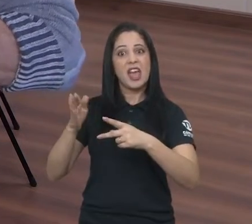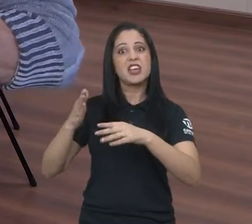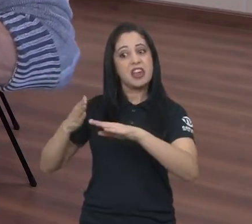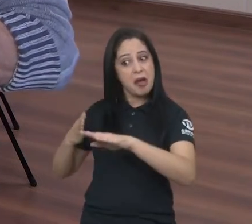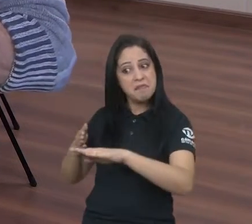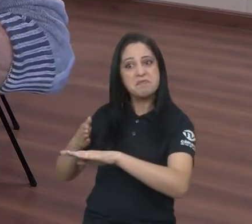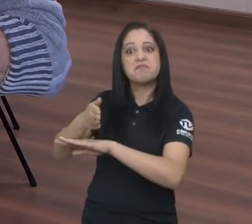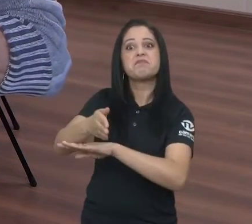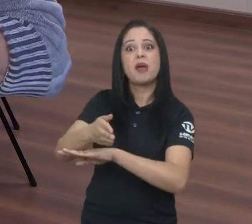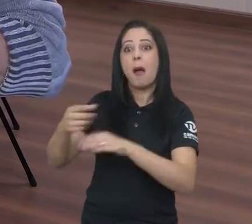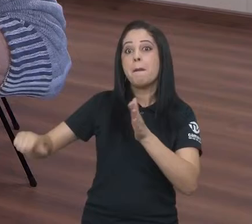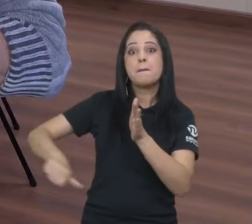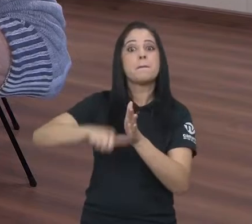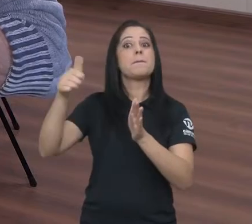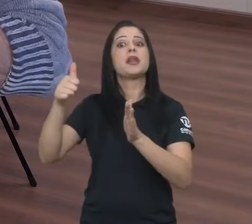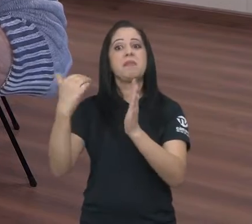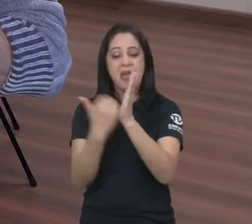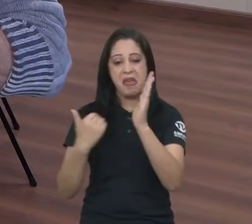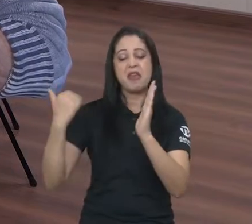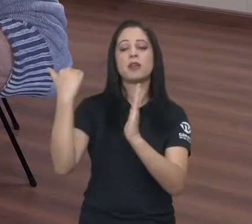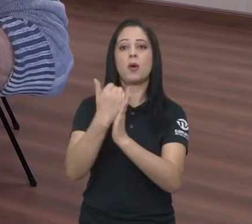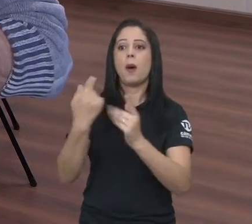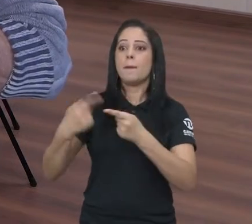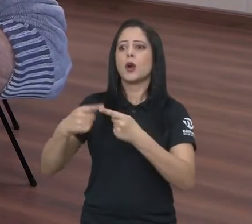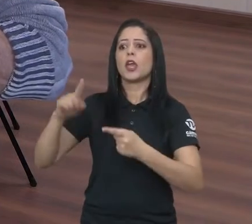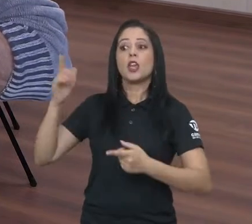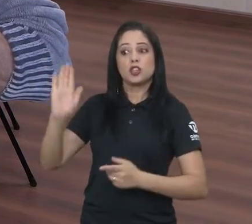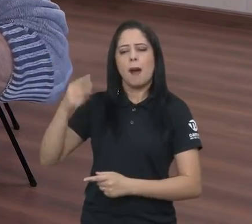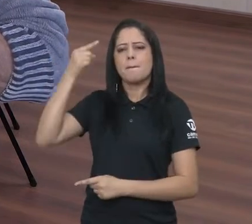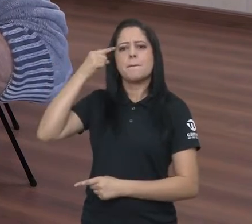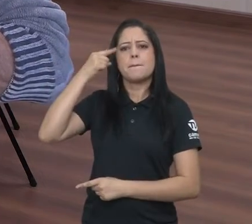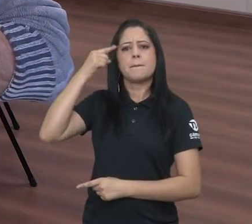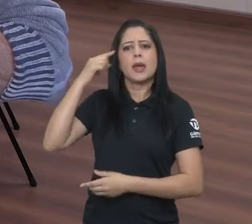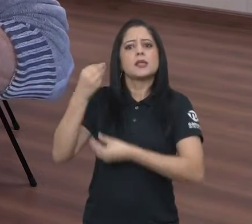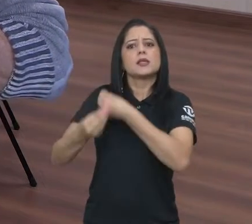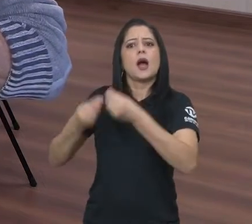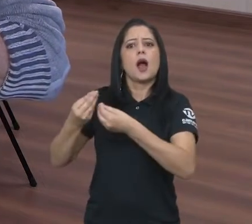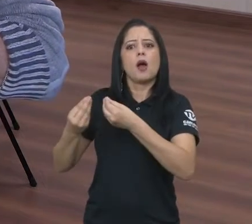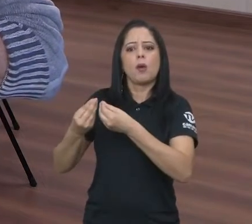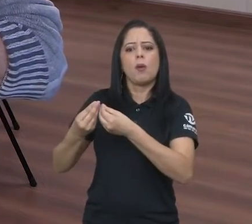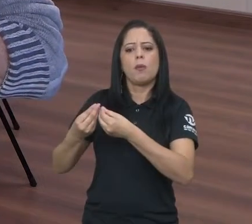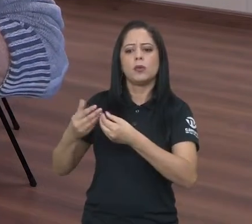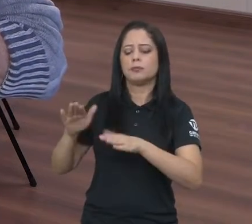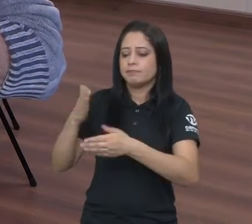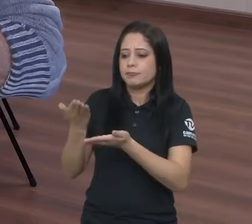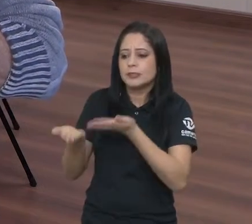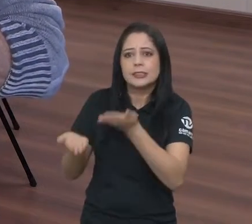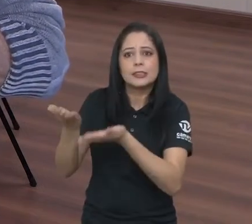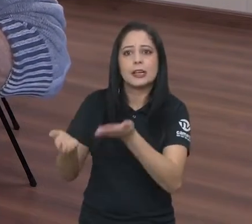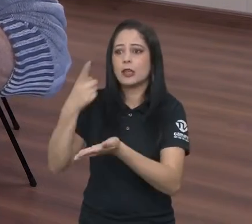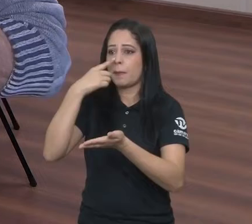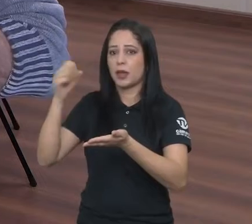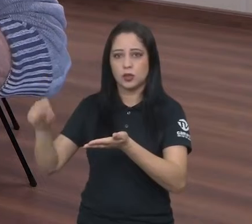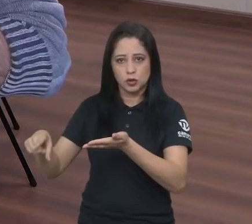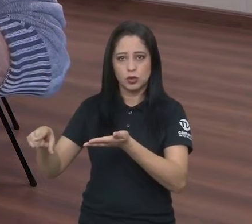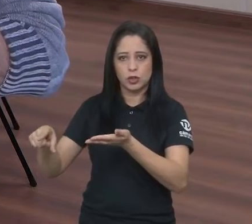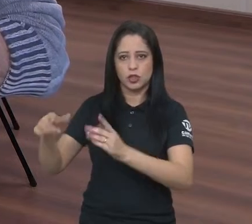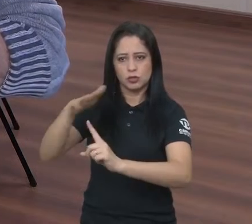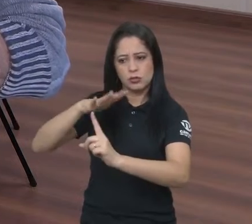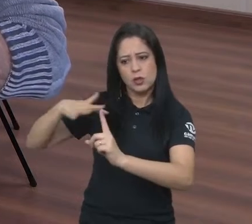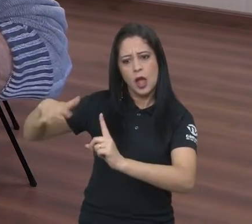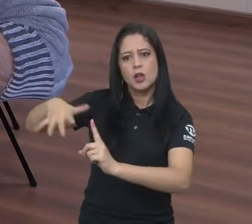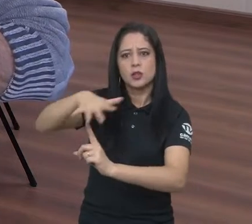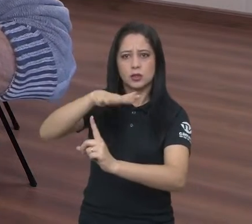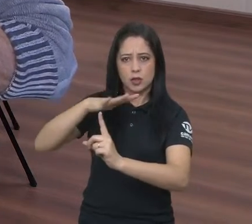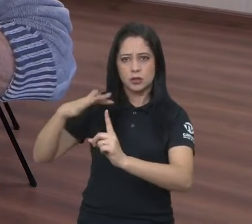frente de muitos municípios quando pensa em resolver essas 2 questões que são questões prementes. Ambientalmente, desaparecer com esse lixo